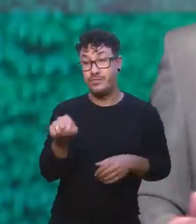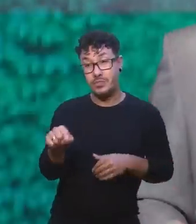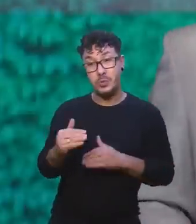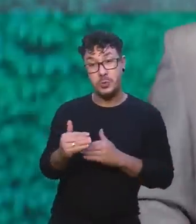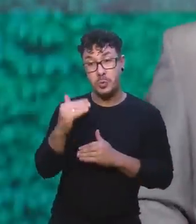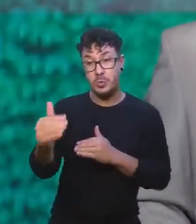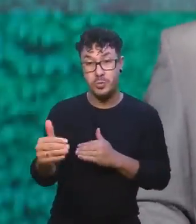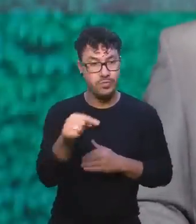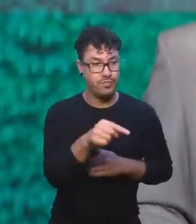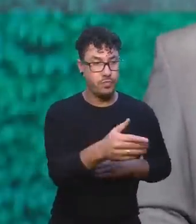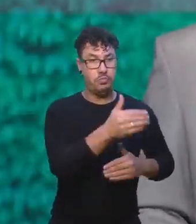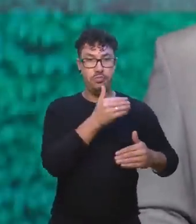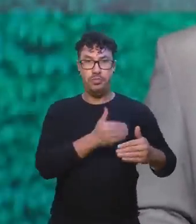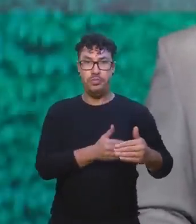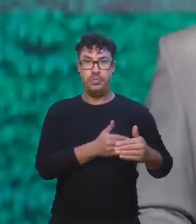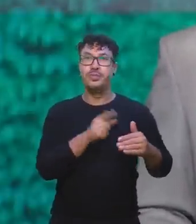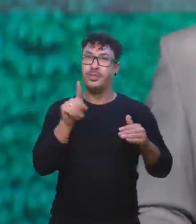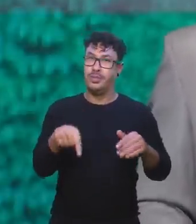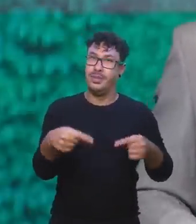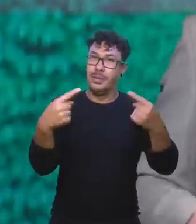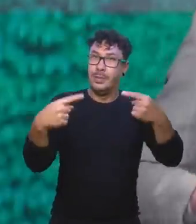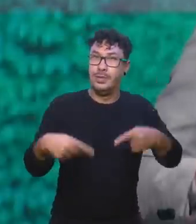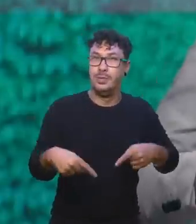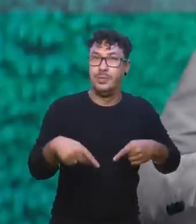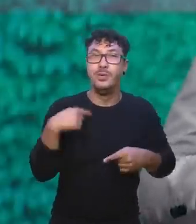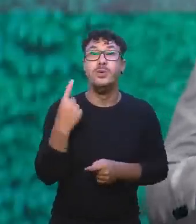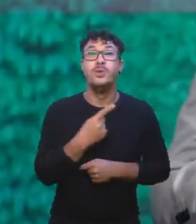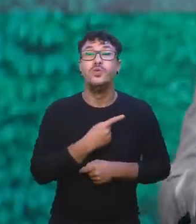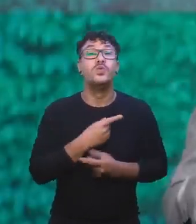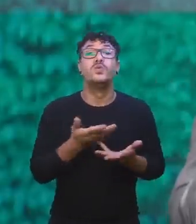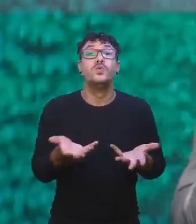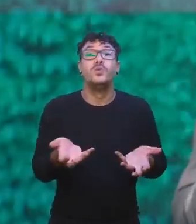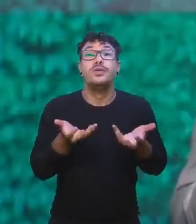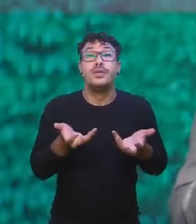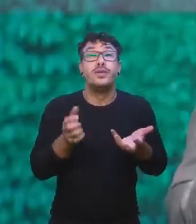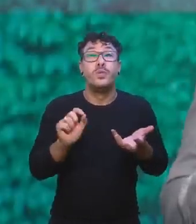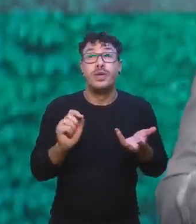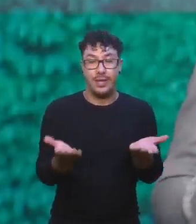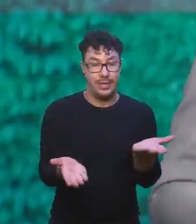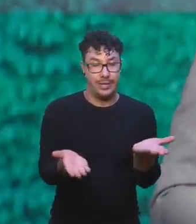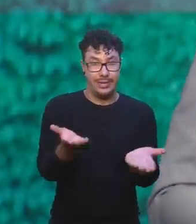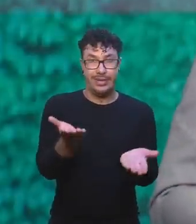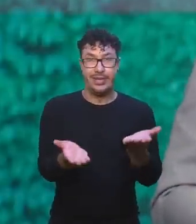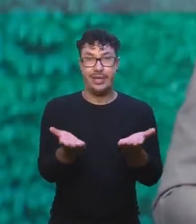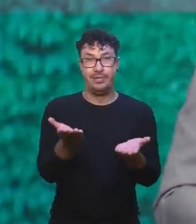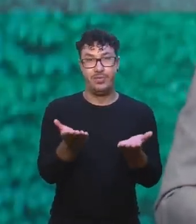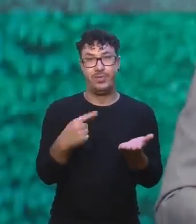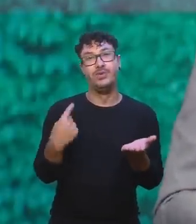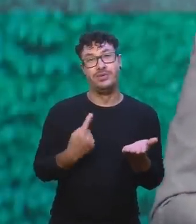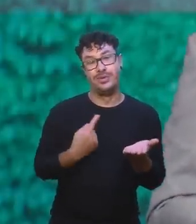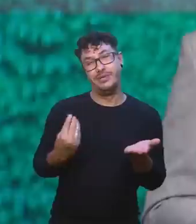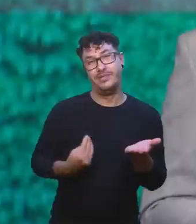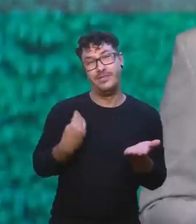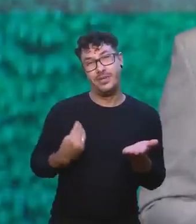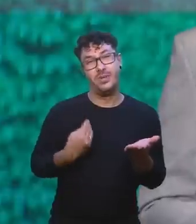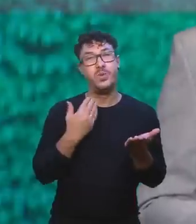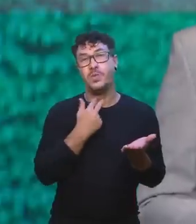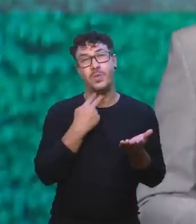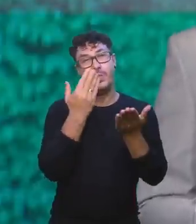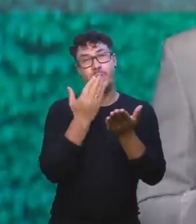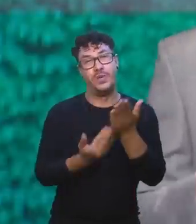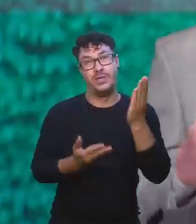dá um passo para trás. É um desafio. E a gente tem que acabar achando um justo equilíbrio para que a gente possa conviver sem perder a